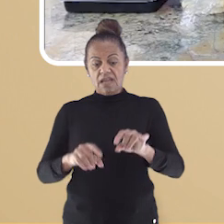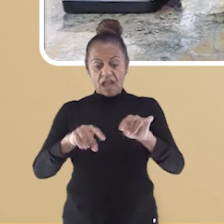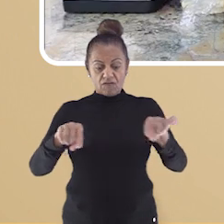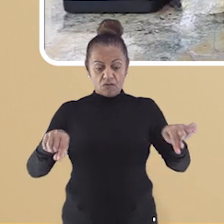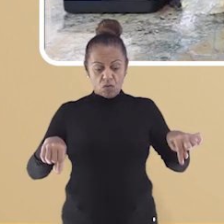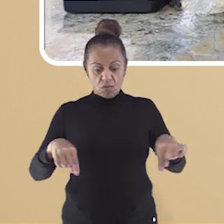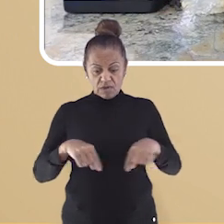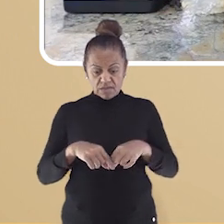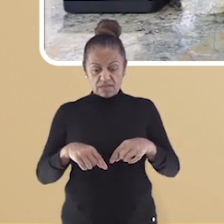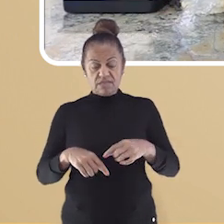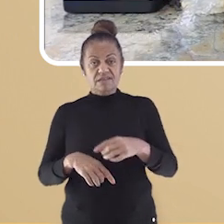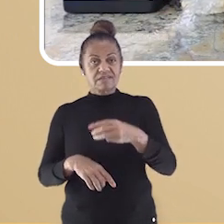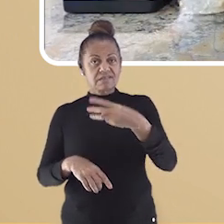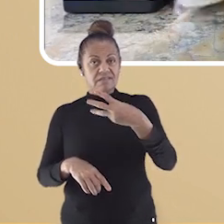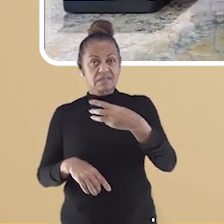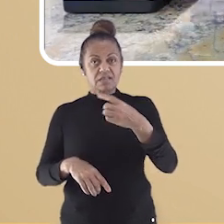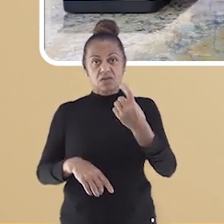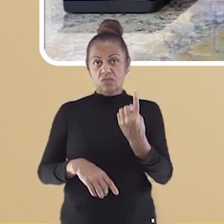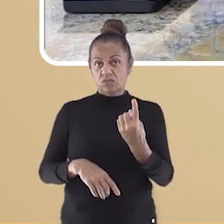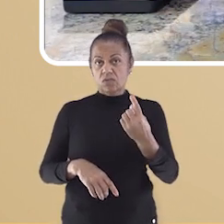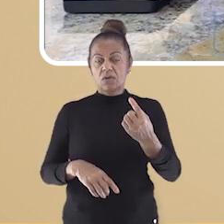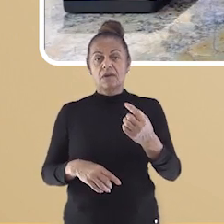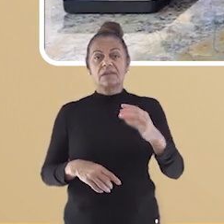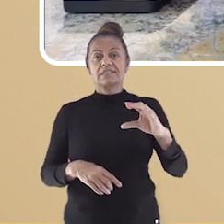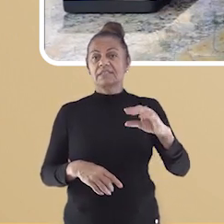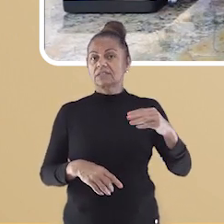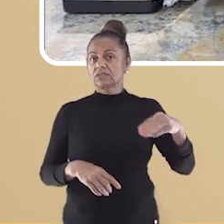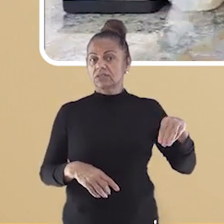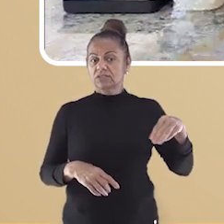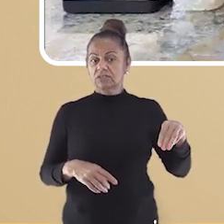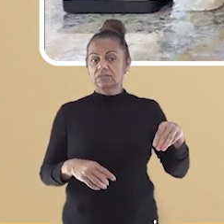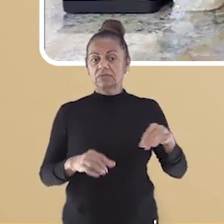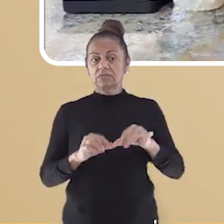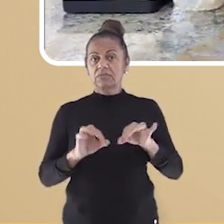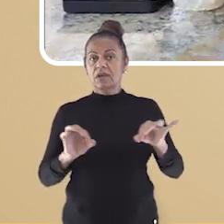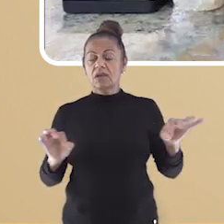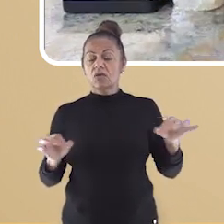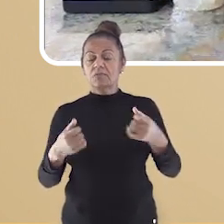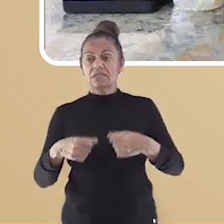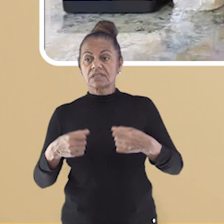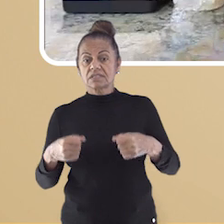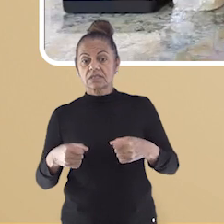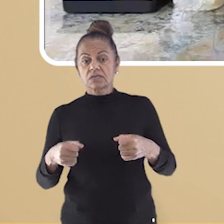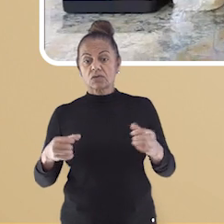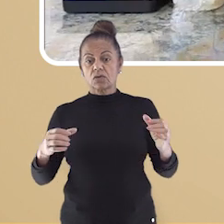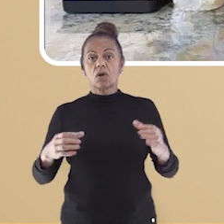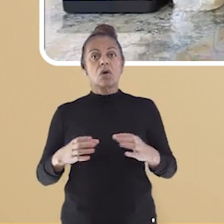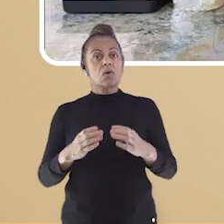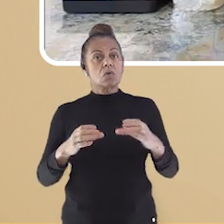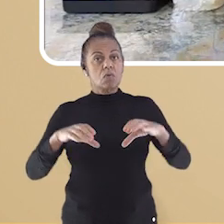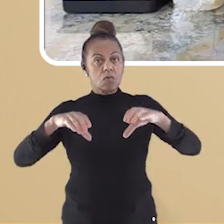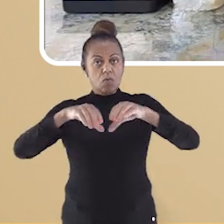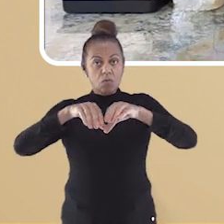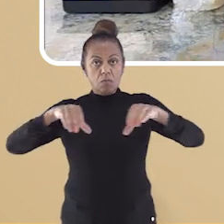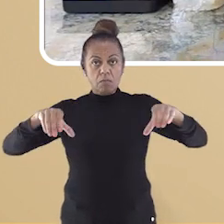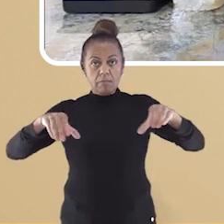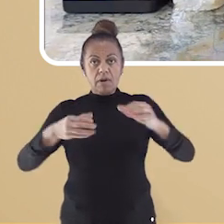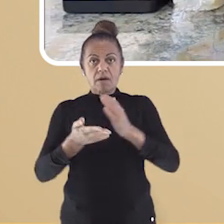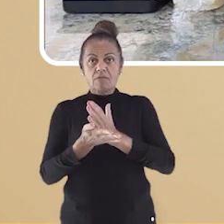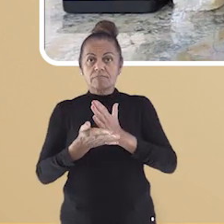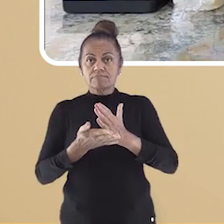21, eu vou precisar de quase um pacote desse de pão de forma. Aí eu vou pegar esse pão de forma, vou